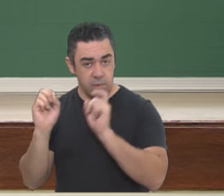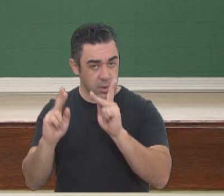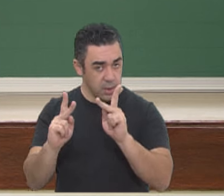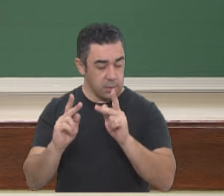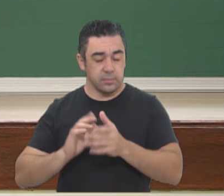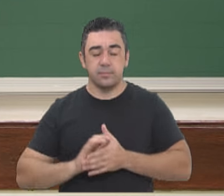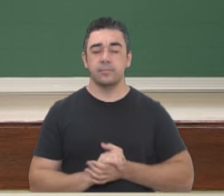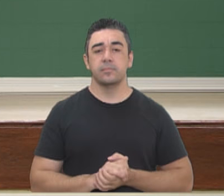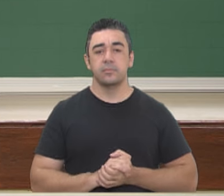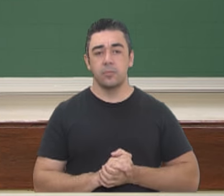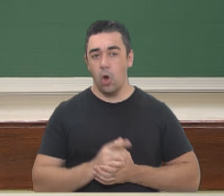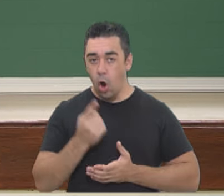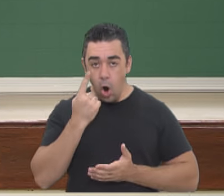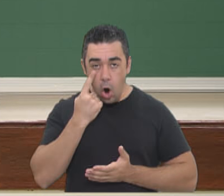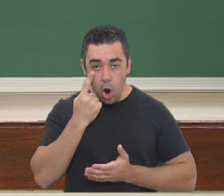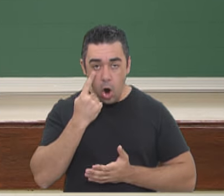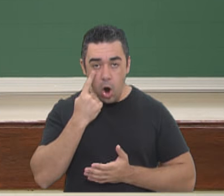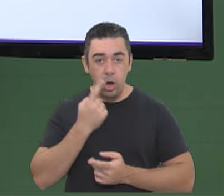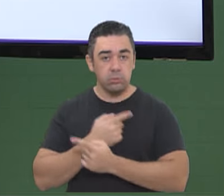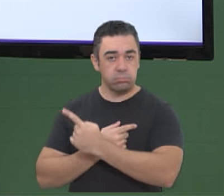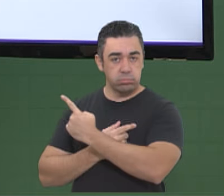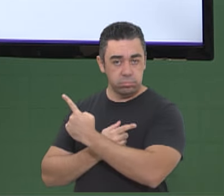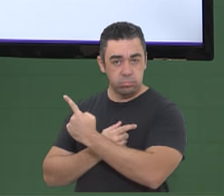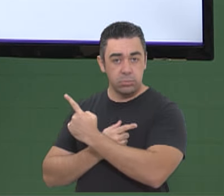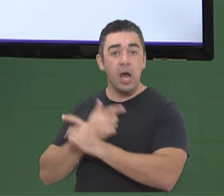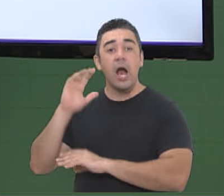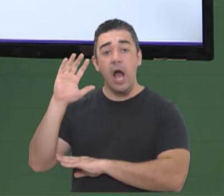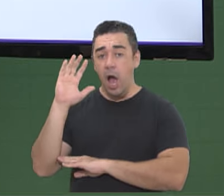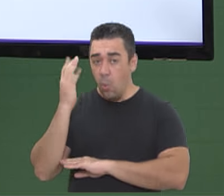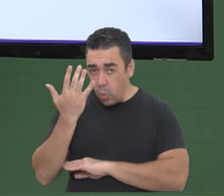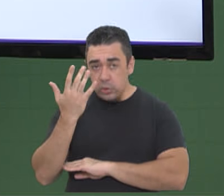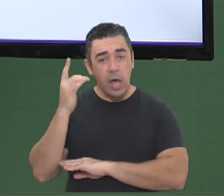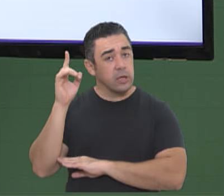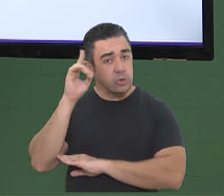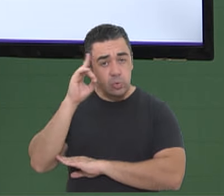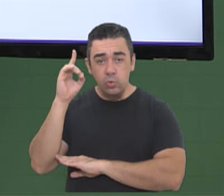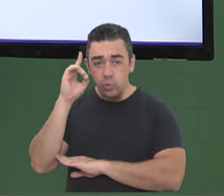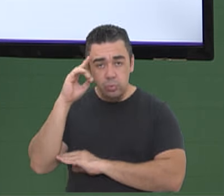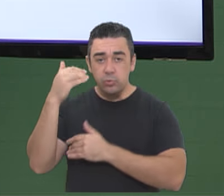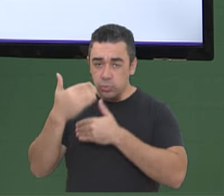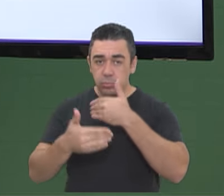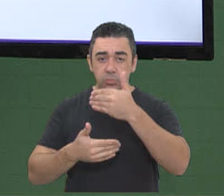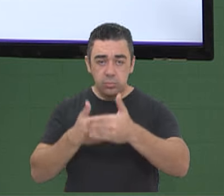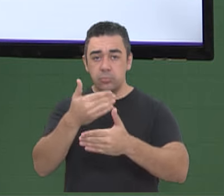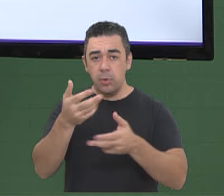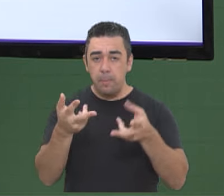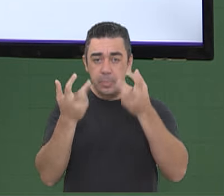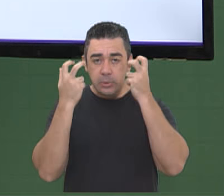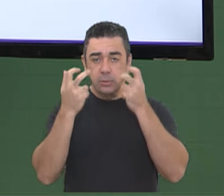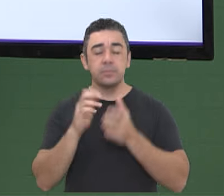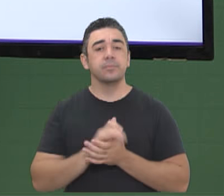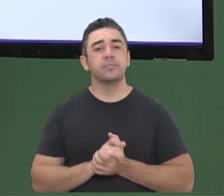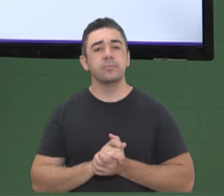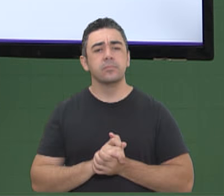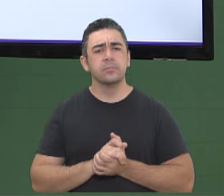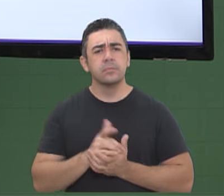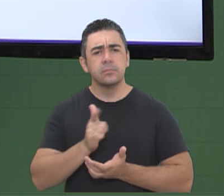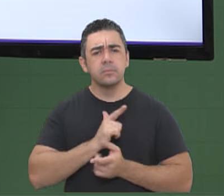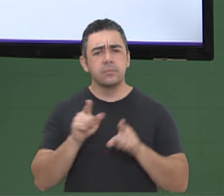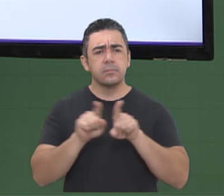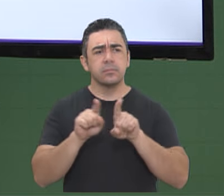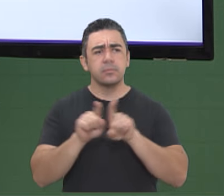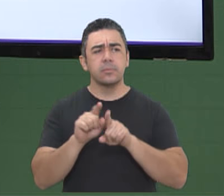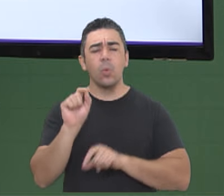Seguindo aí as situações. Olha que são situações que acontecem no dia a dia da gente, tá? Muito bem. Aqui eu tenho o